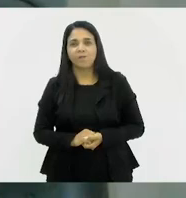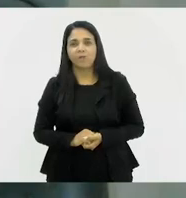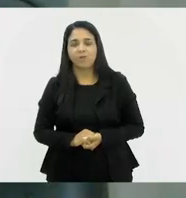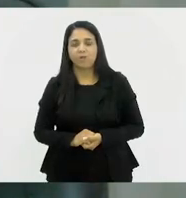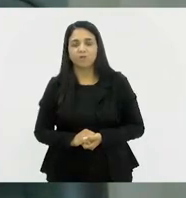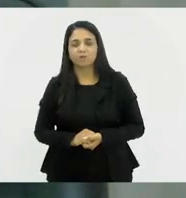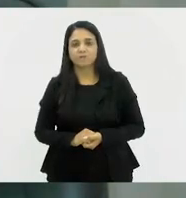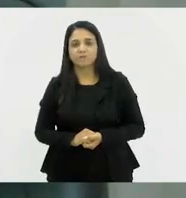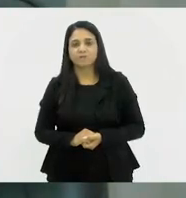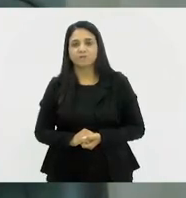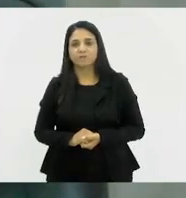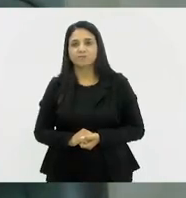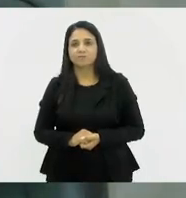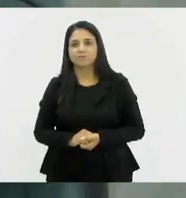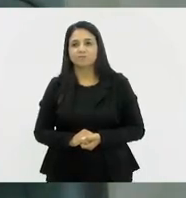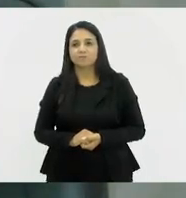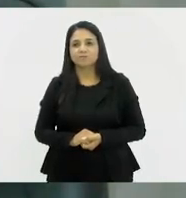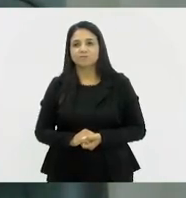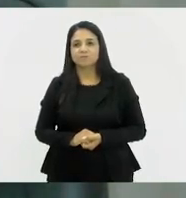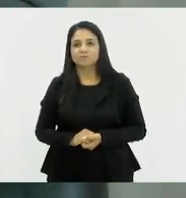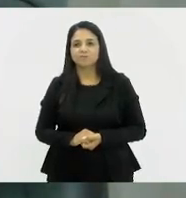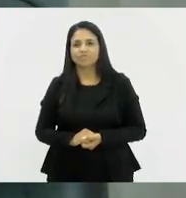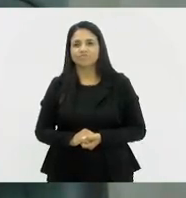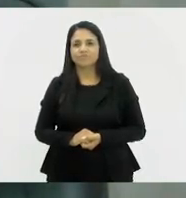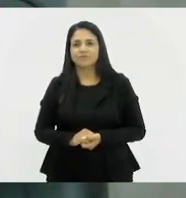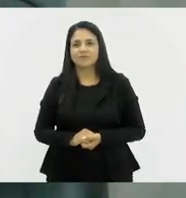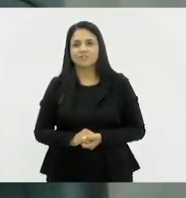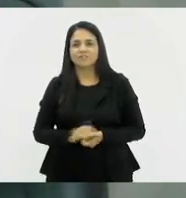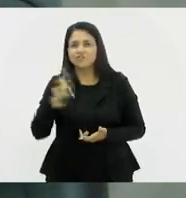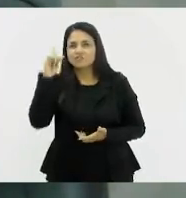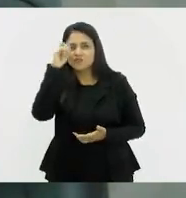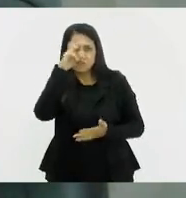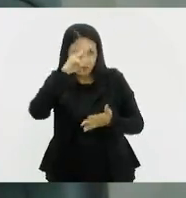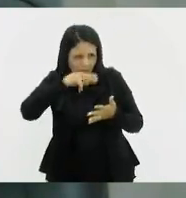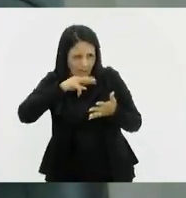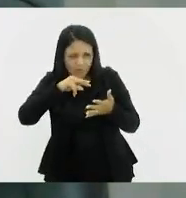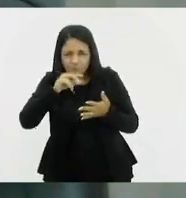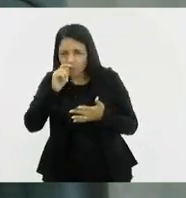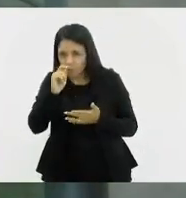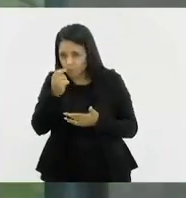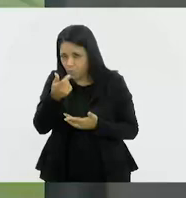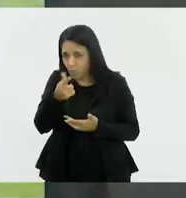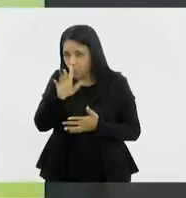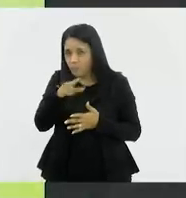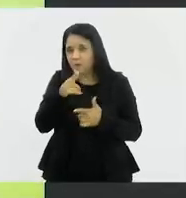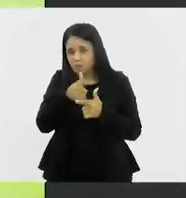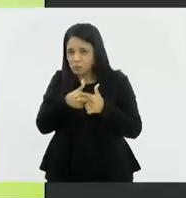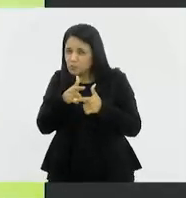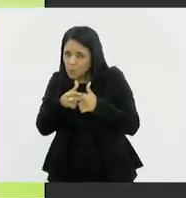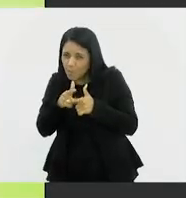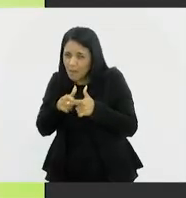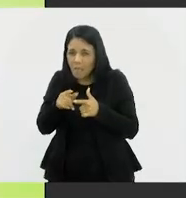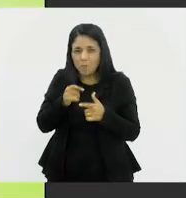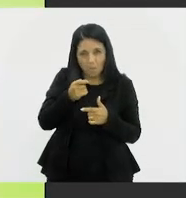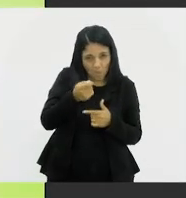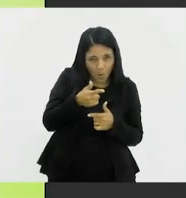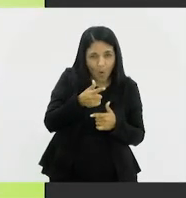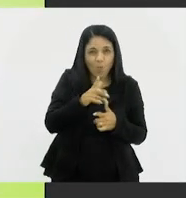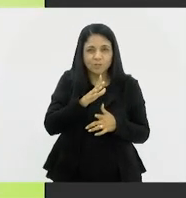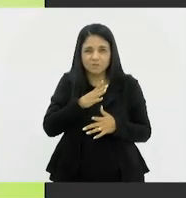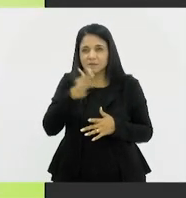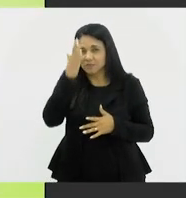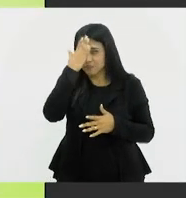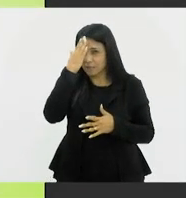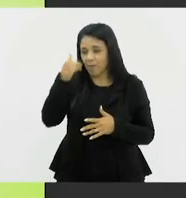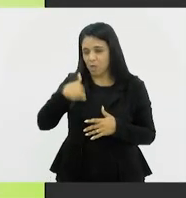E está até um pouco difícil, né, de ler. Nós temos um pouquinho de problema, todo mundo já sabe que eu sou